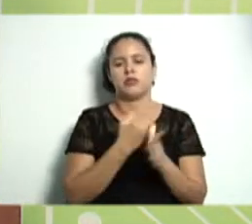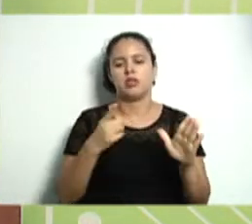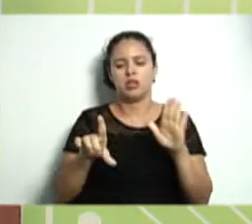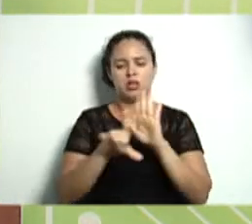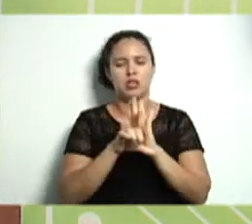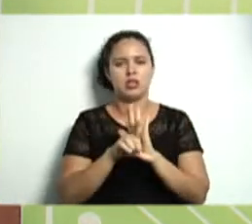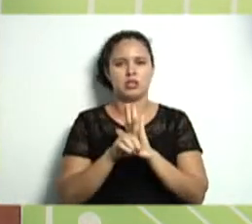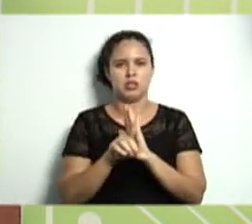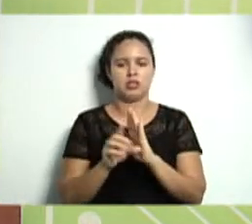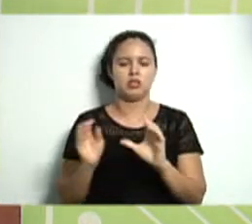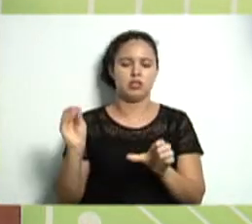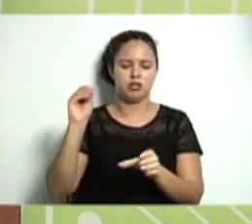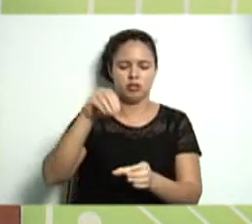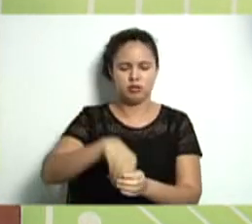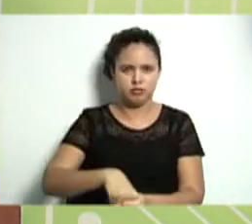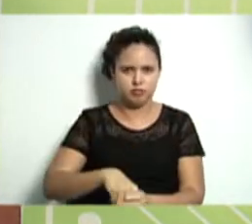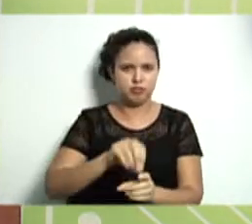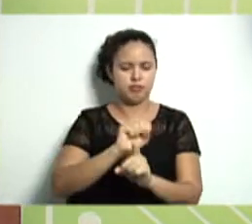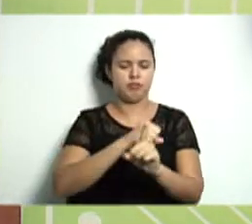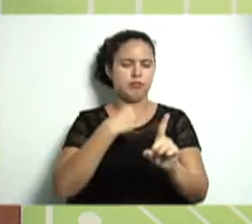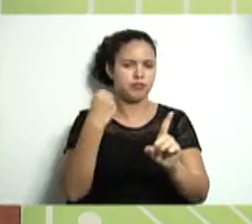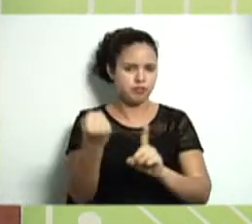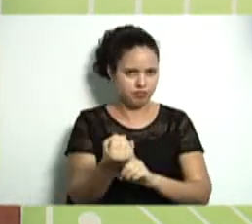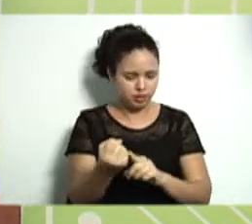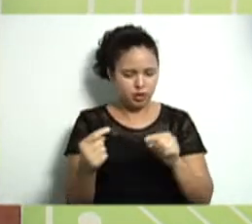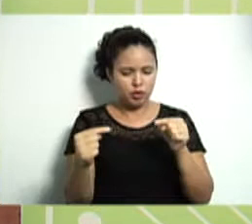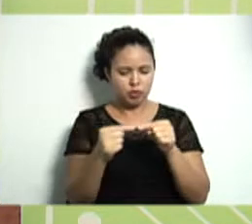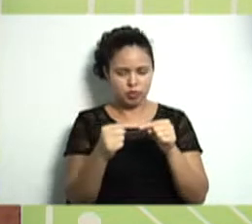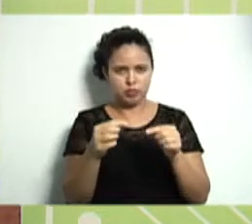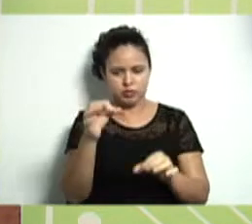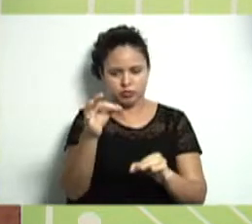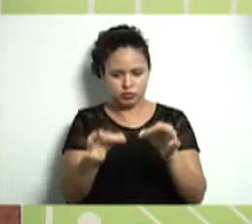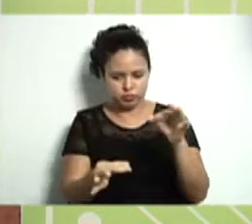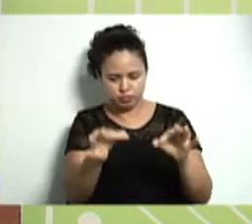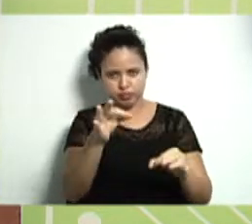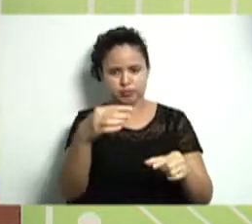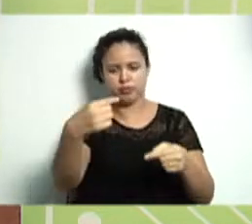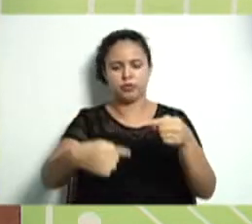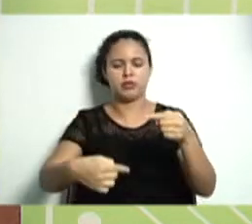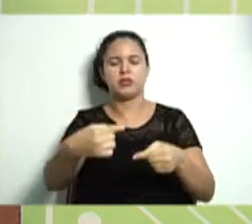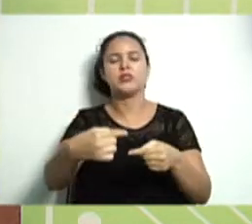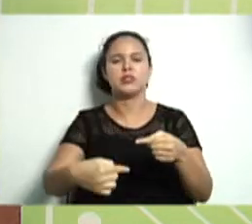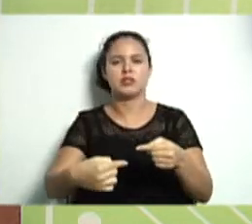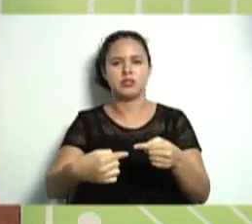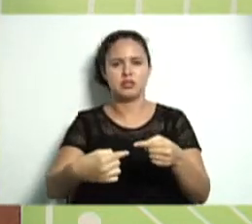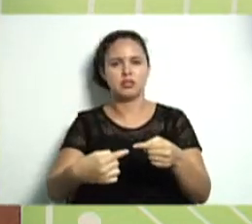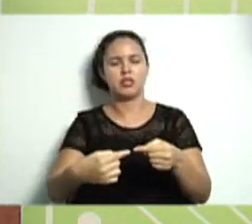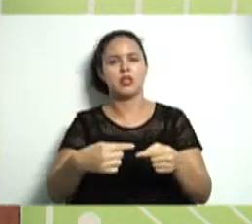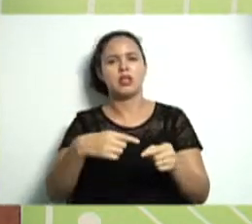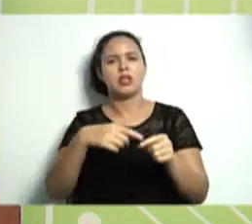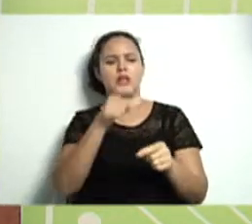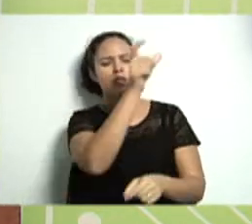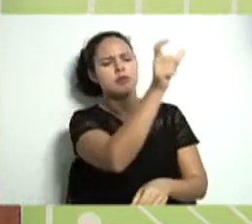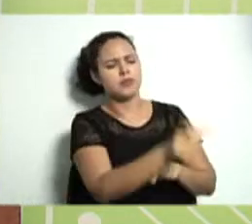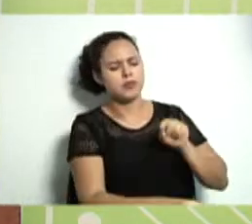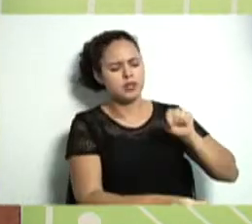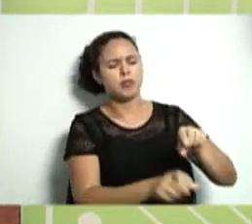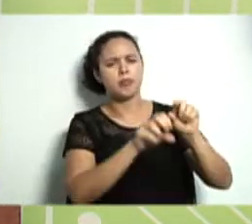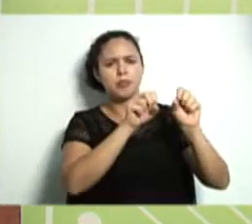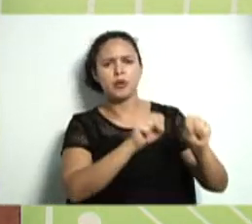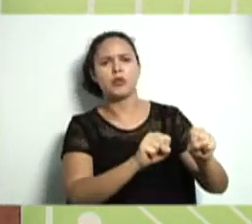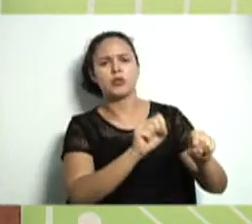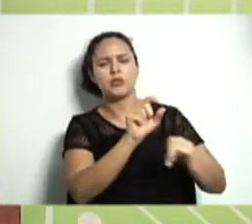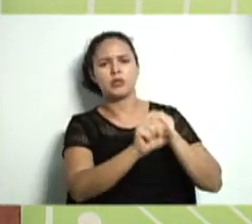da organização jurídico-político, né? De quem está autorizado a fazer alguma